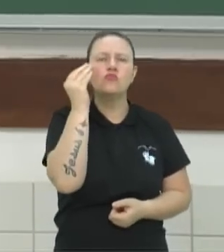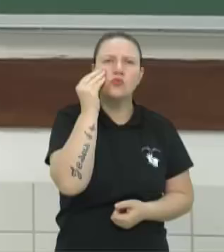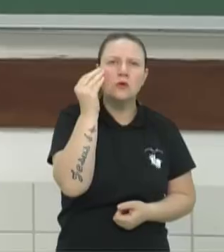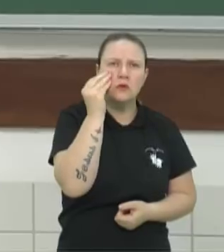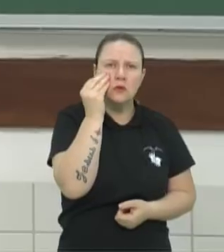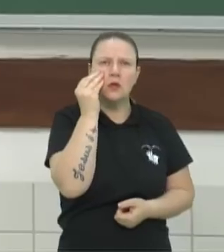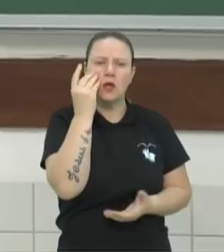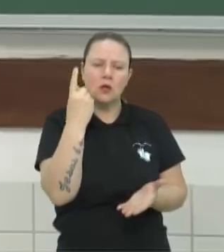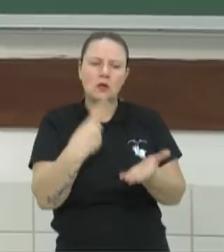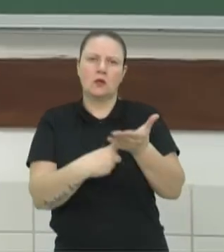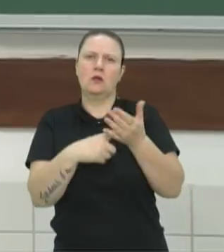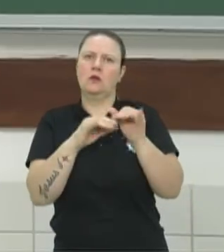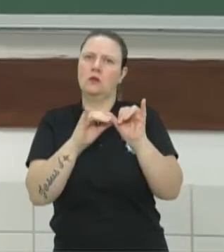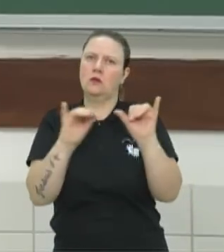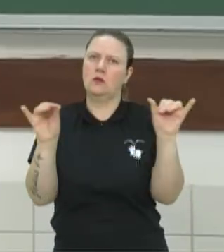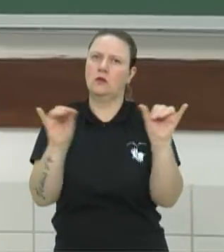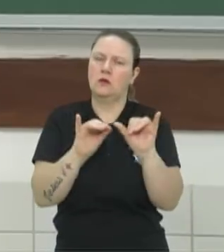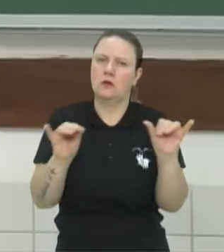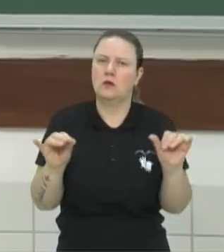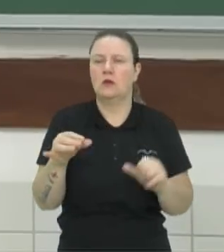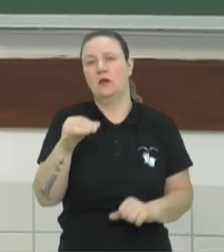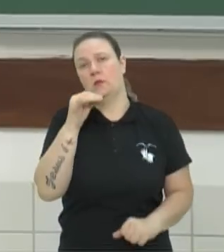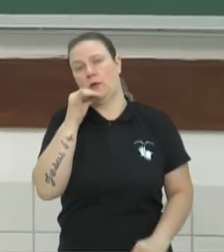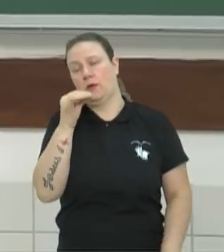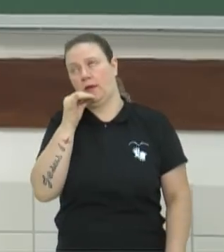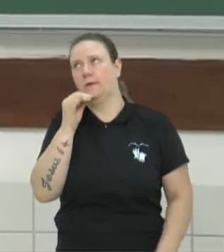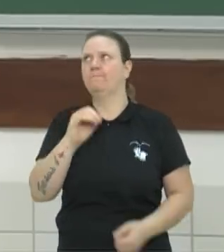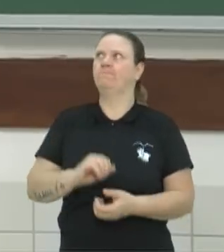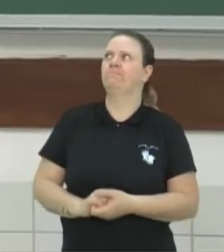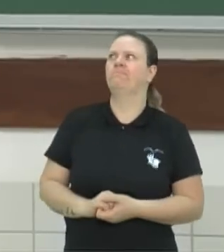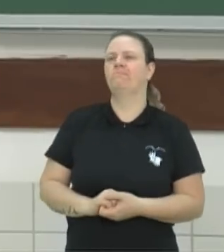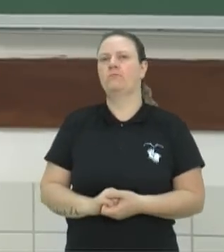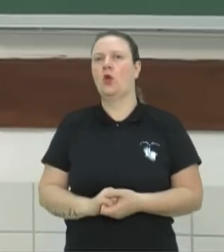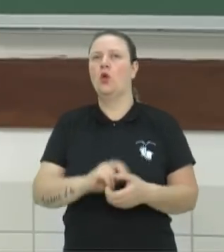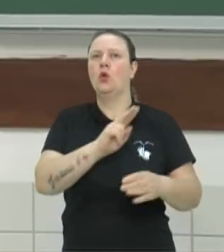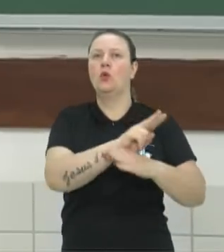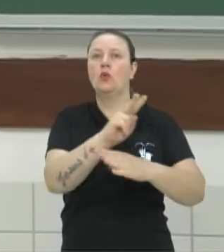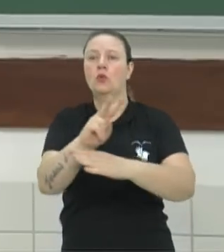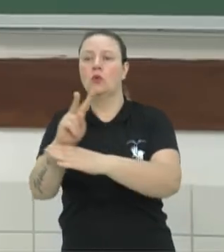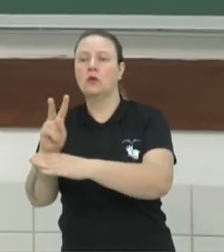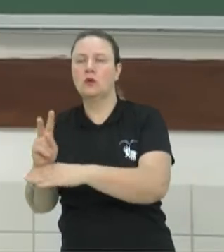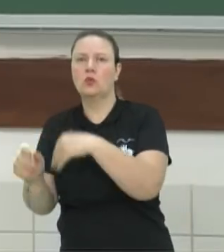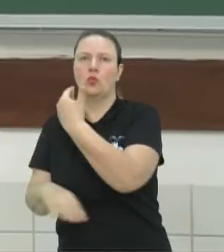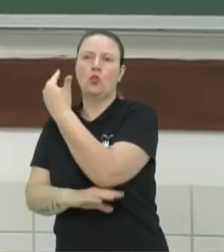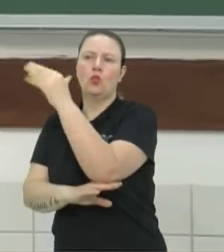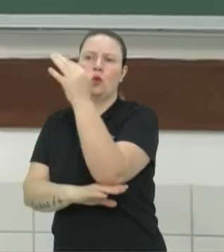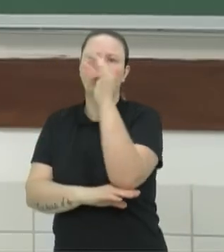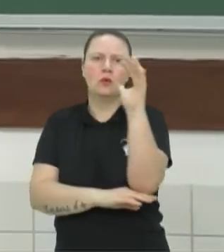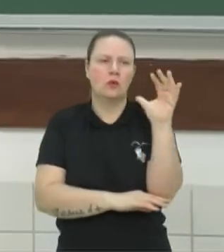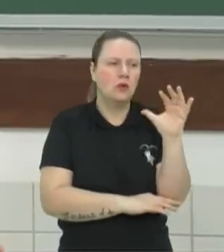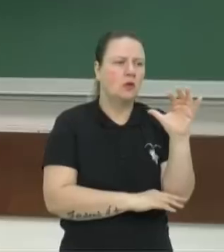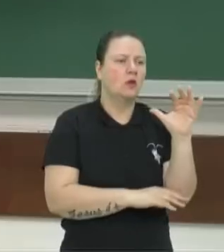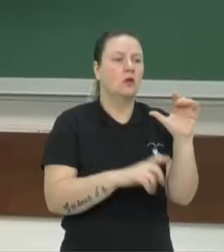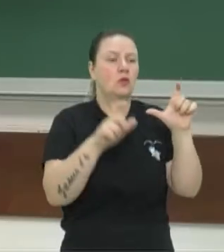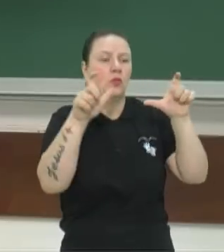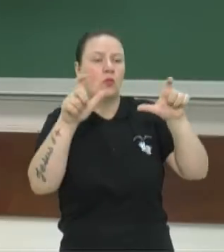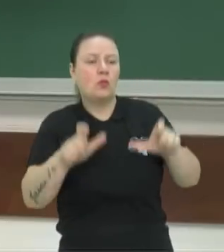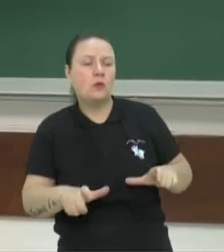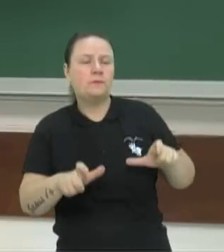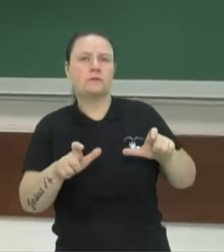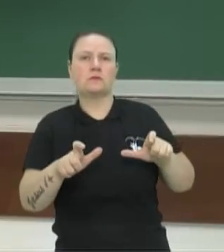vamos pensar assim, que você quer fazer uma campanha de cuidados com o meio ambiente no seu bairro, uma